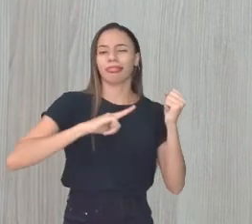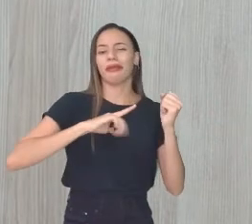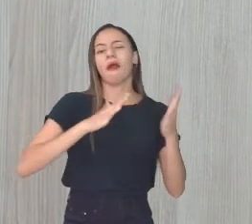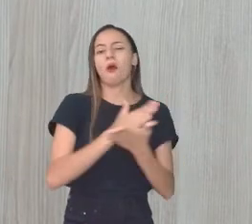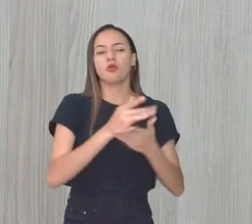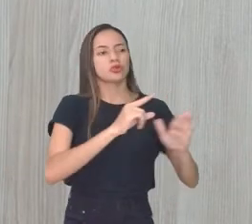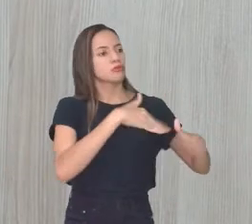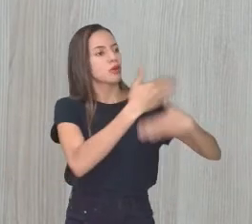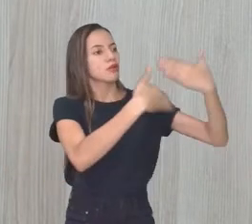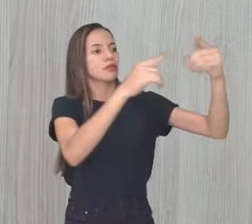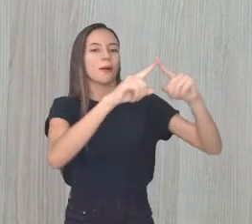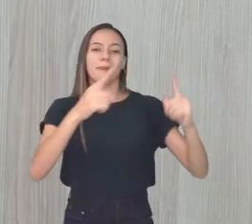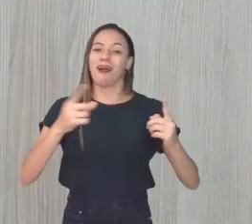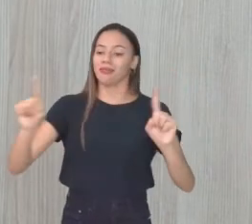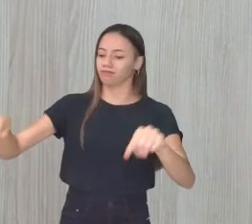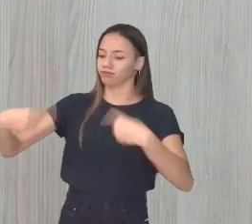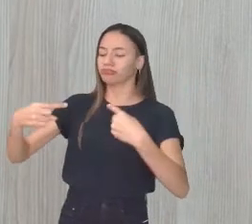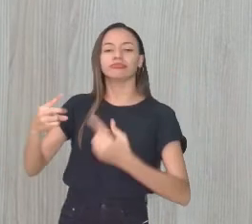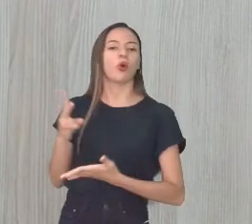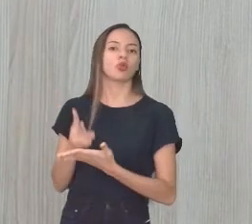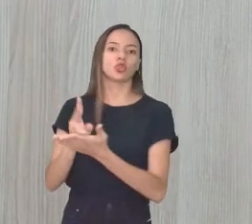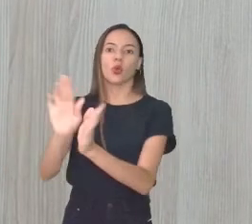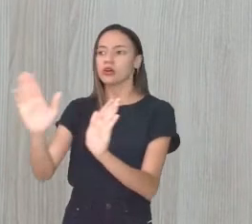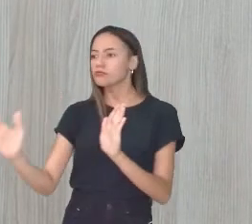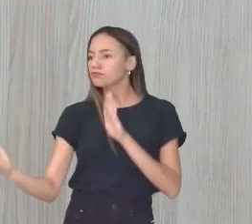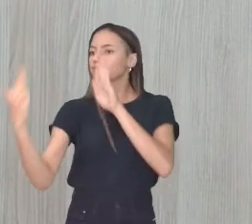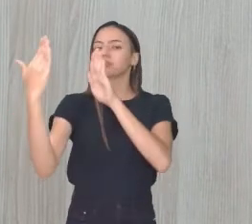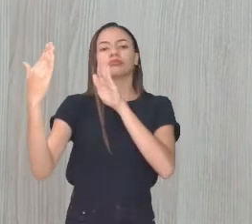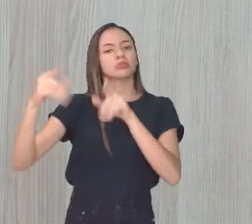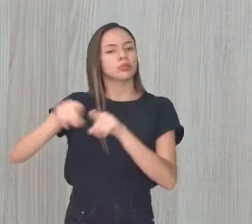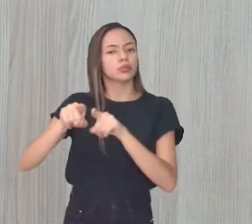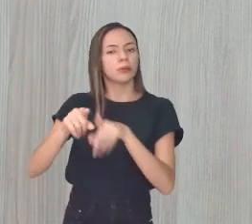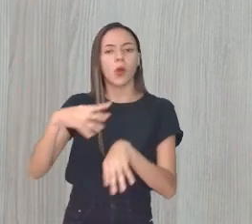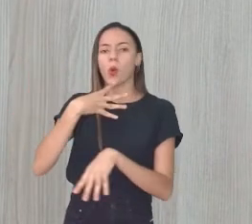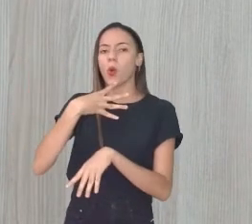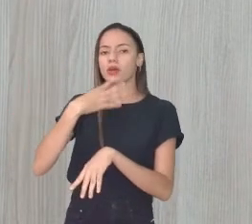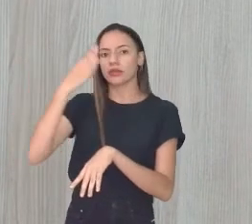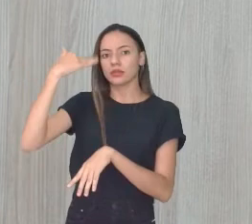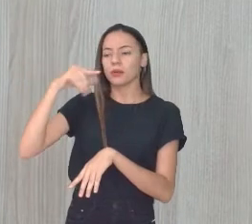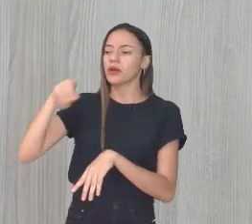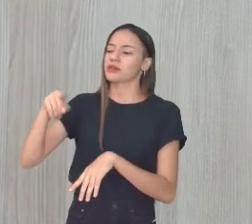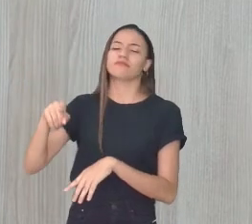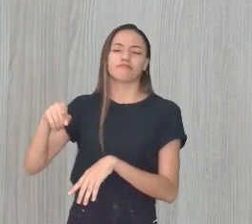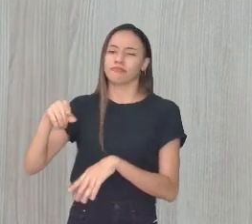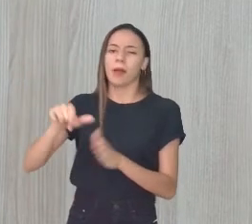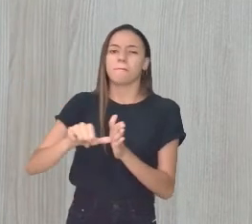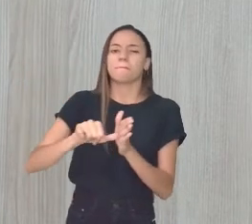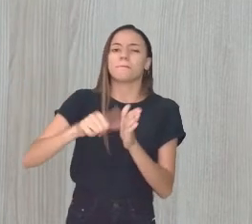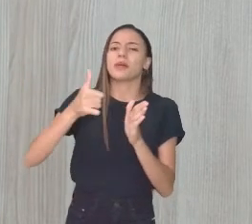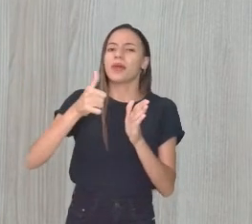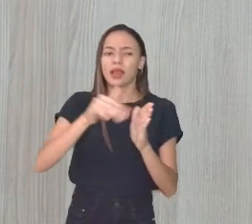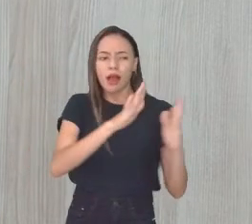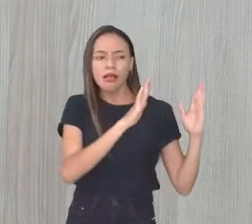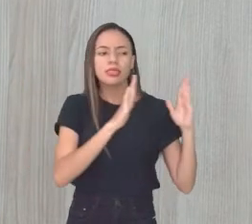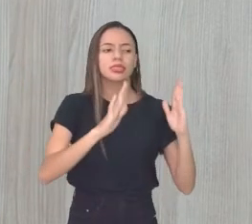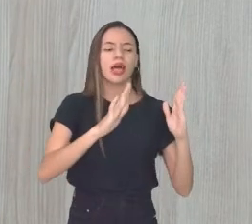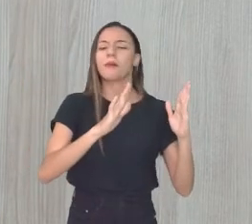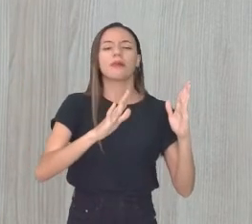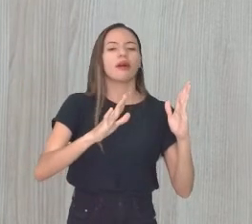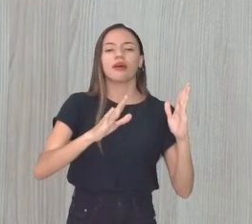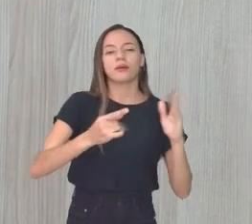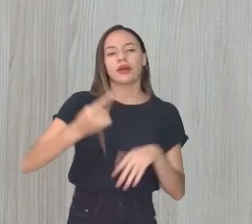alguns desafios aí para enfrentar, né? E saber, conhecer é o primeiro passo, né? Para a gente desconstruir